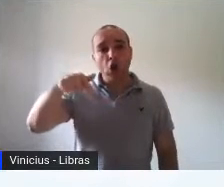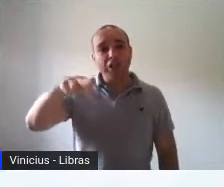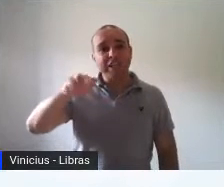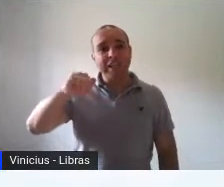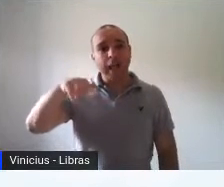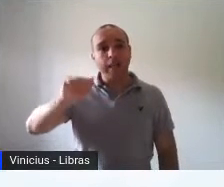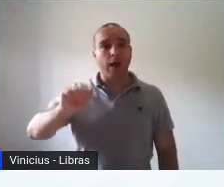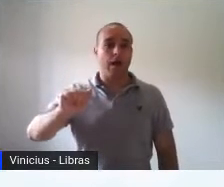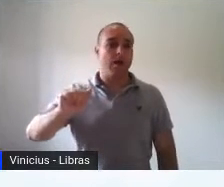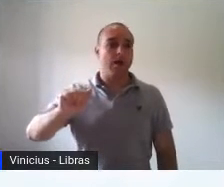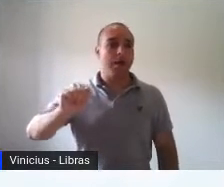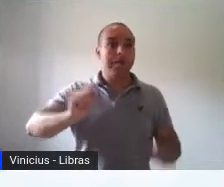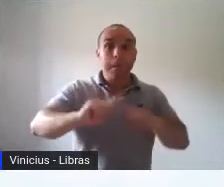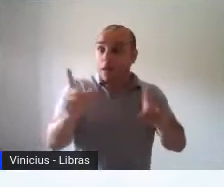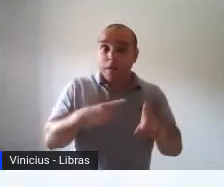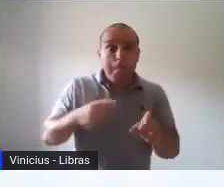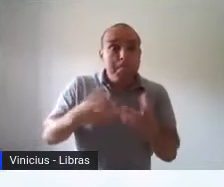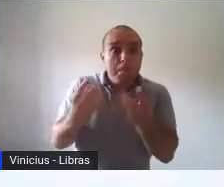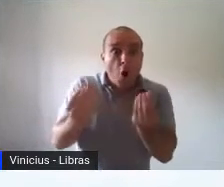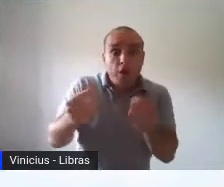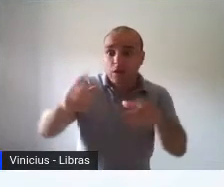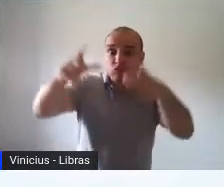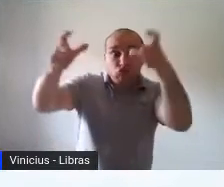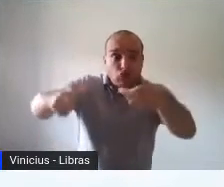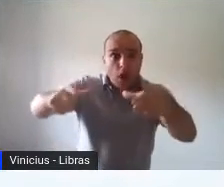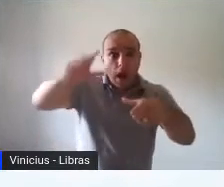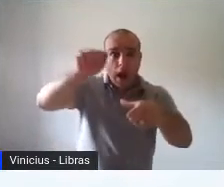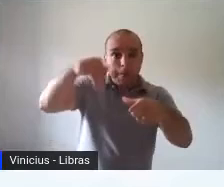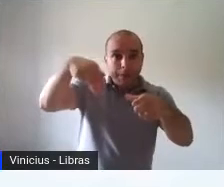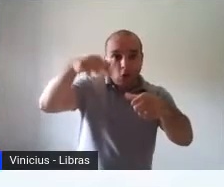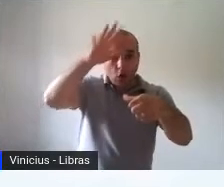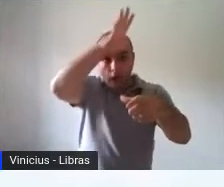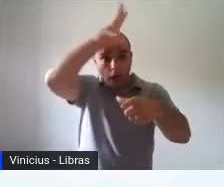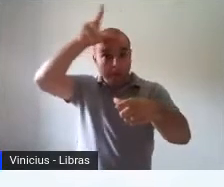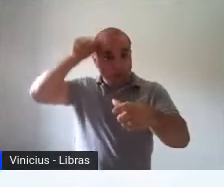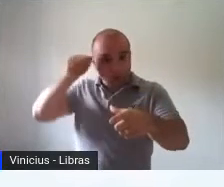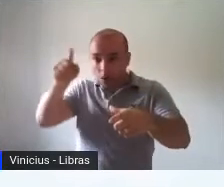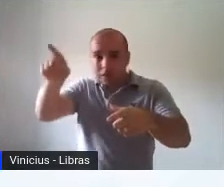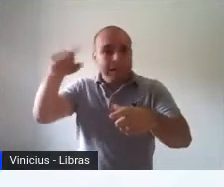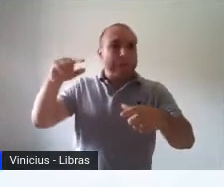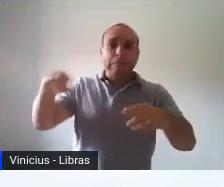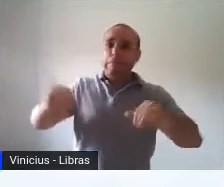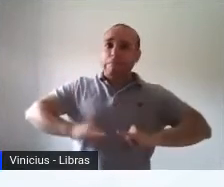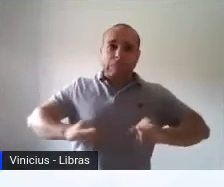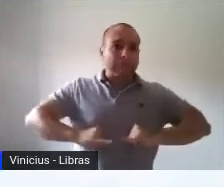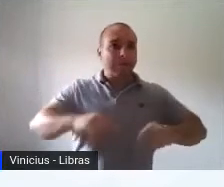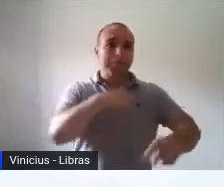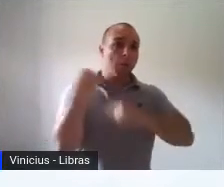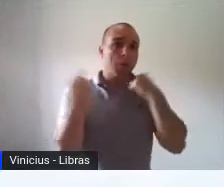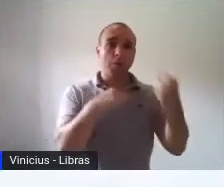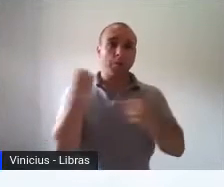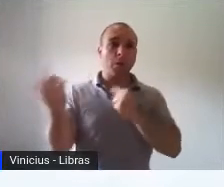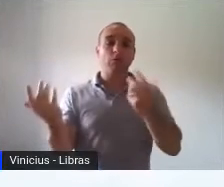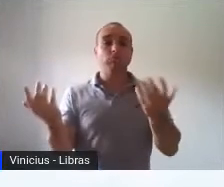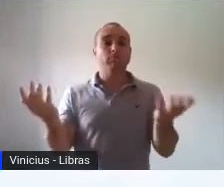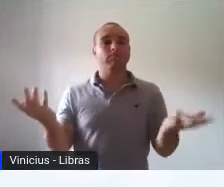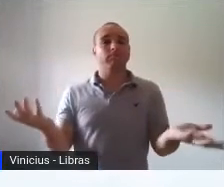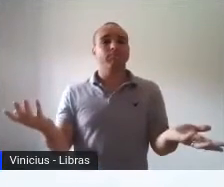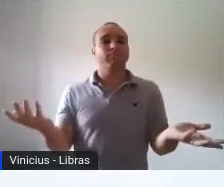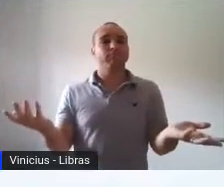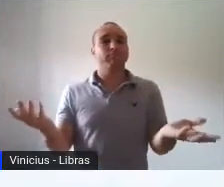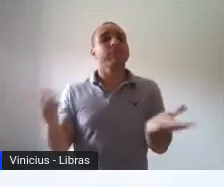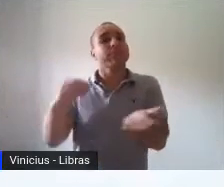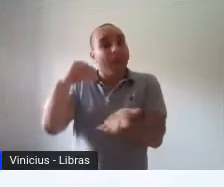tem política pública e só faz discurso, né? E a população acaba pagando a conta. E a gente tem acompanhado